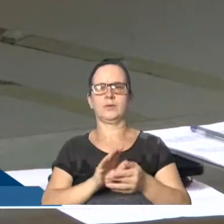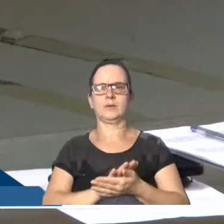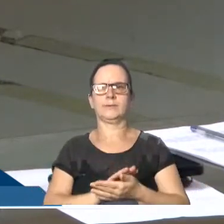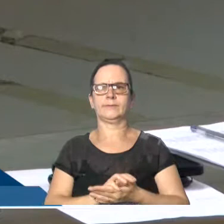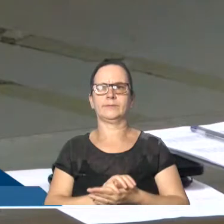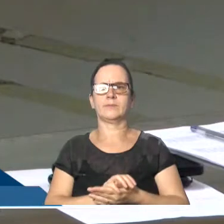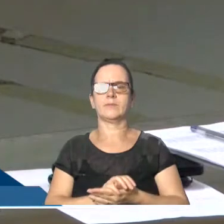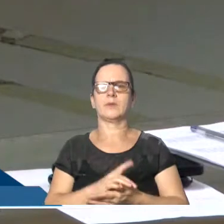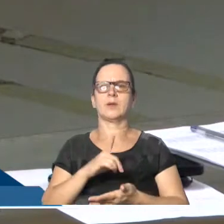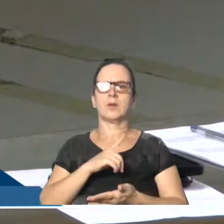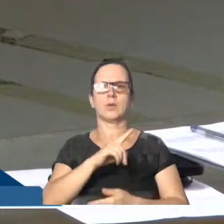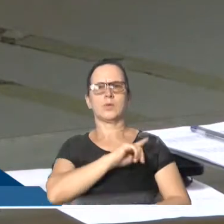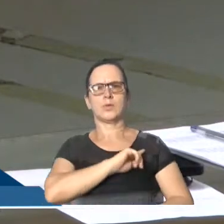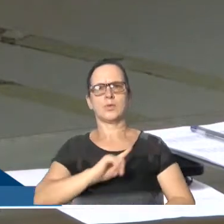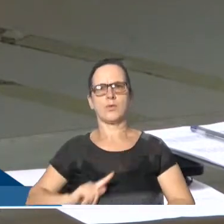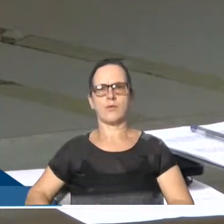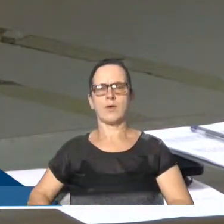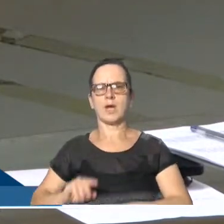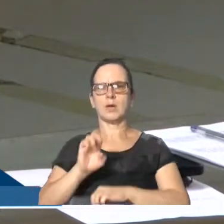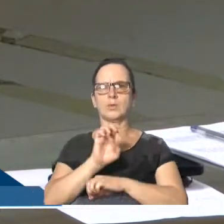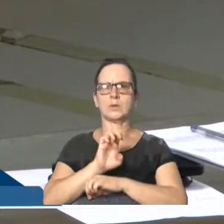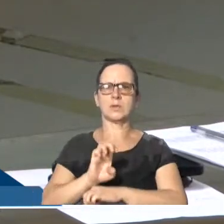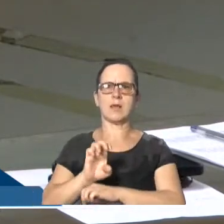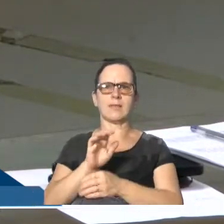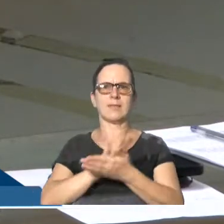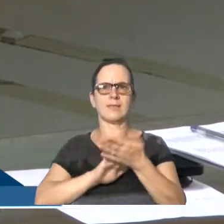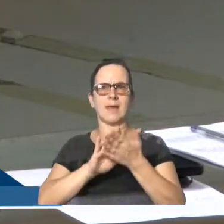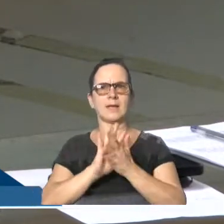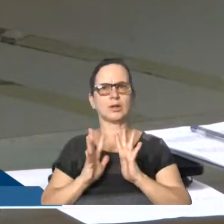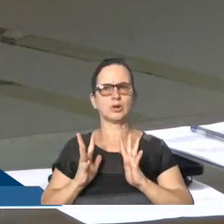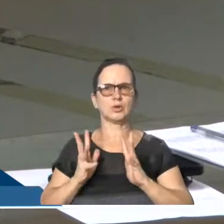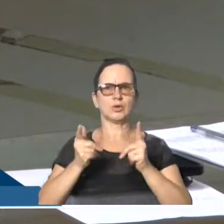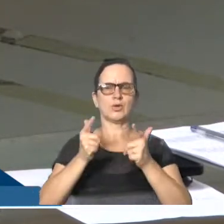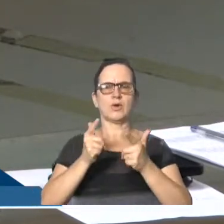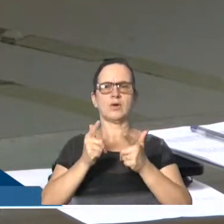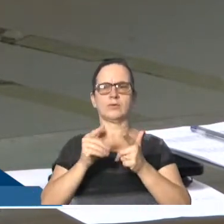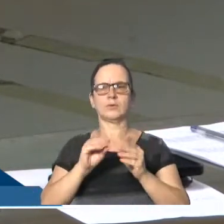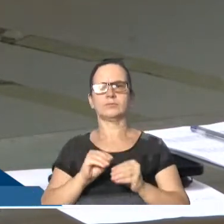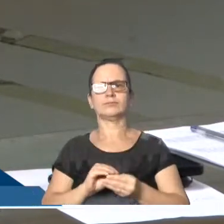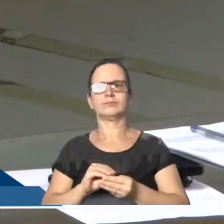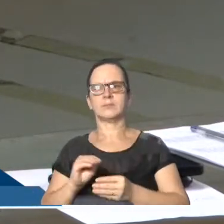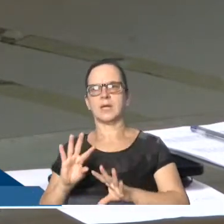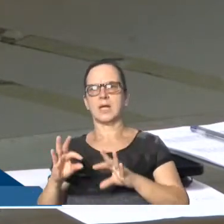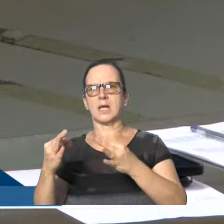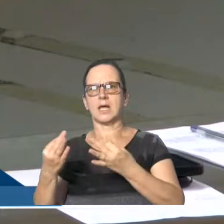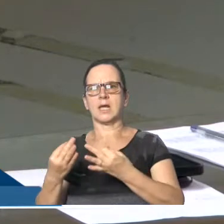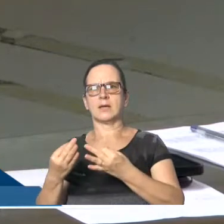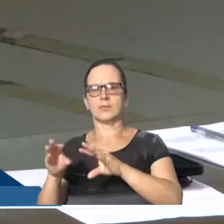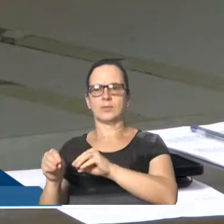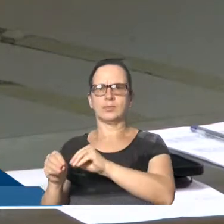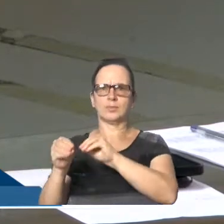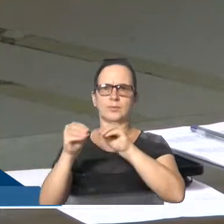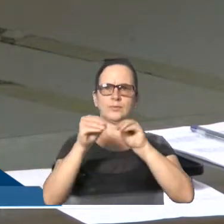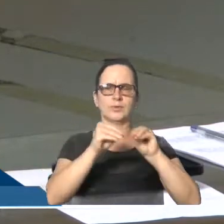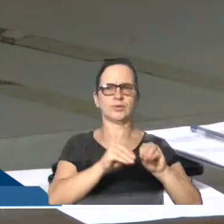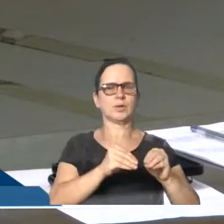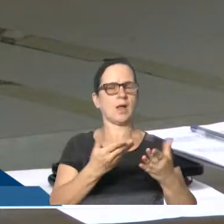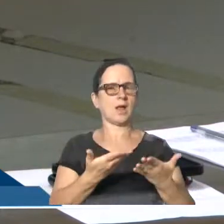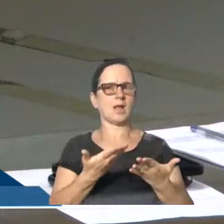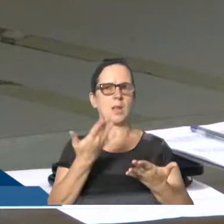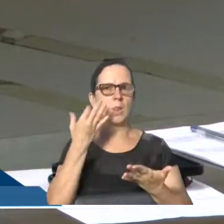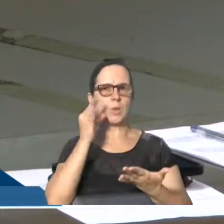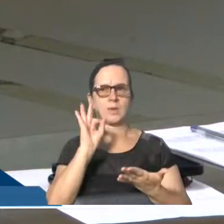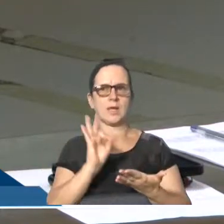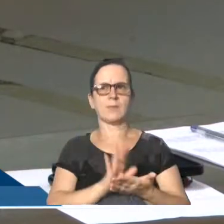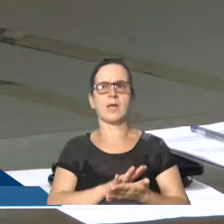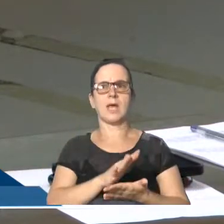discurso, enquanto o governo do estado não resolve essa situação, se vai tirar, se não vai tirar, se libera fazer manutenção, as pessoas